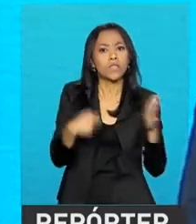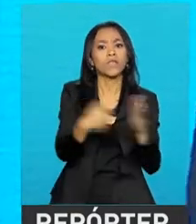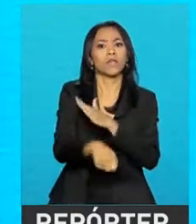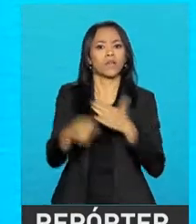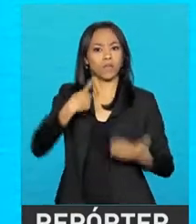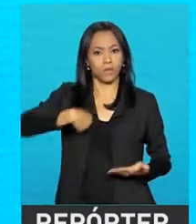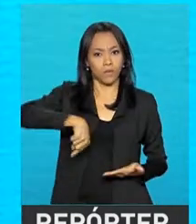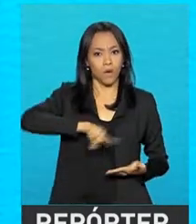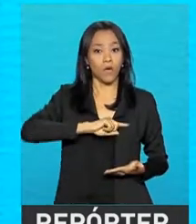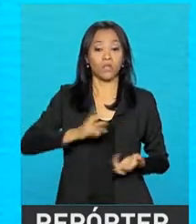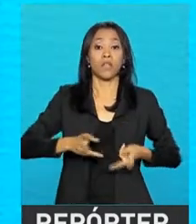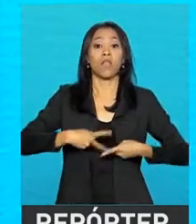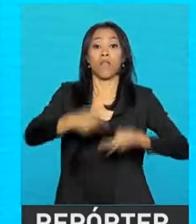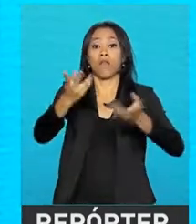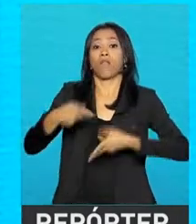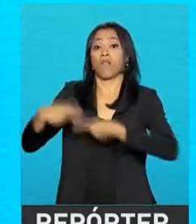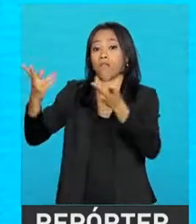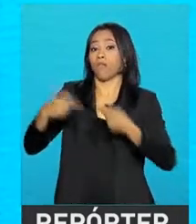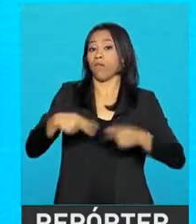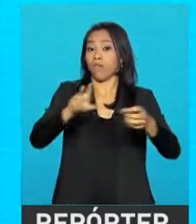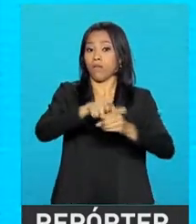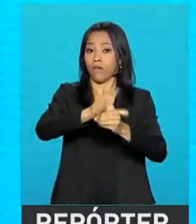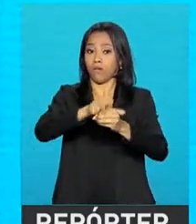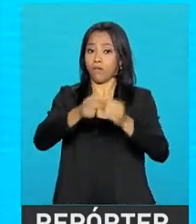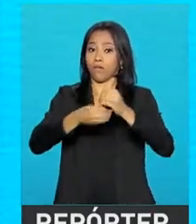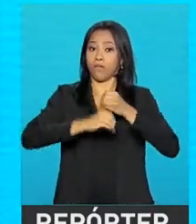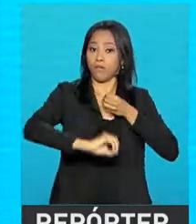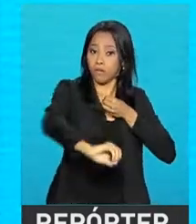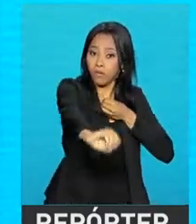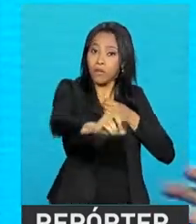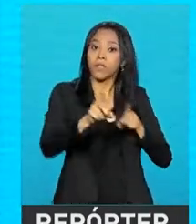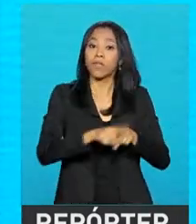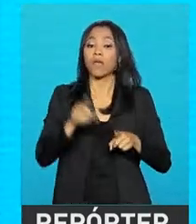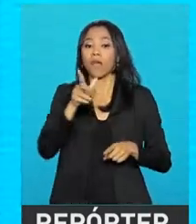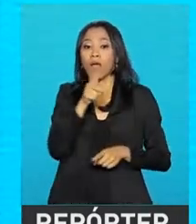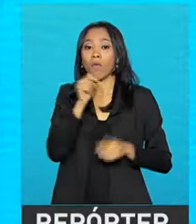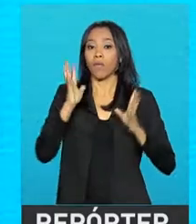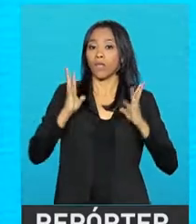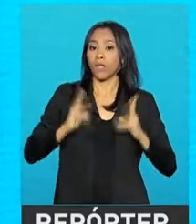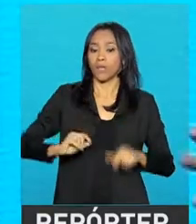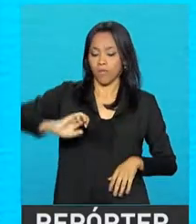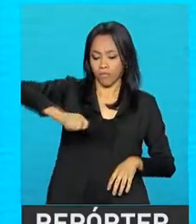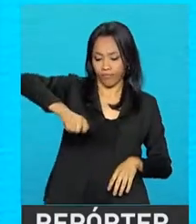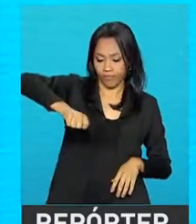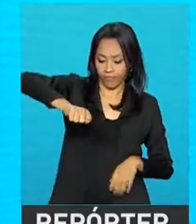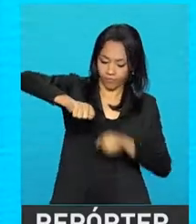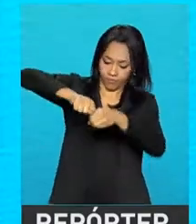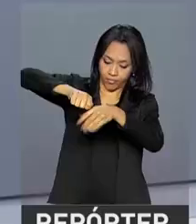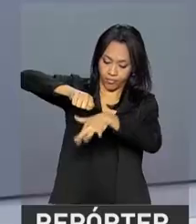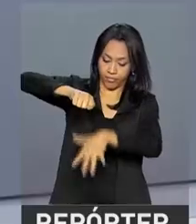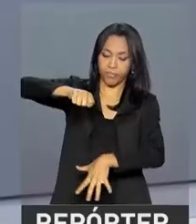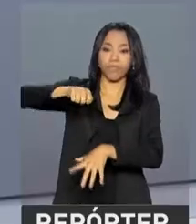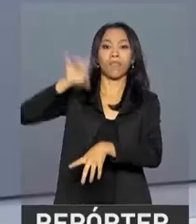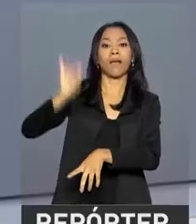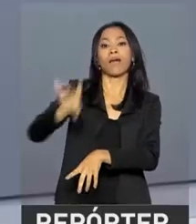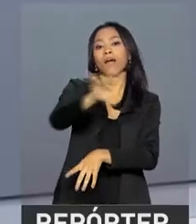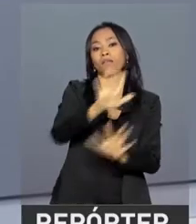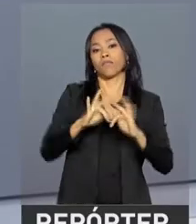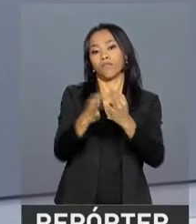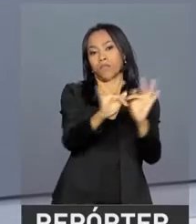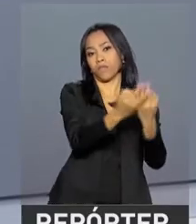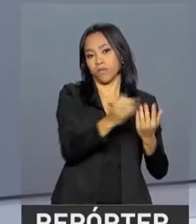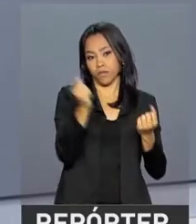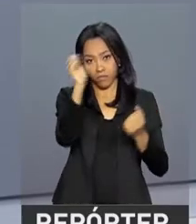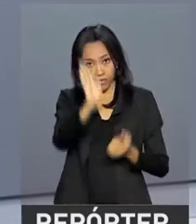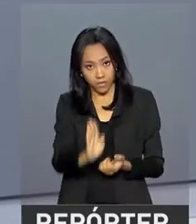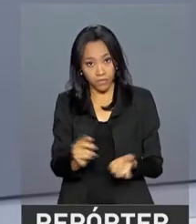levar o esgotamento sanitário e água tratada para cada torneira de cada família brasileira o